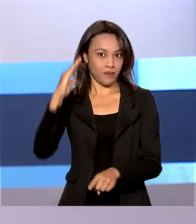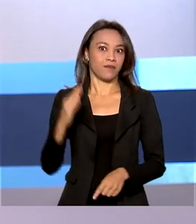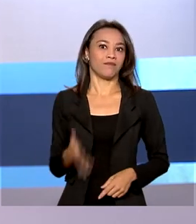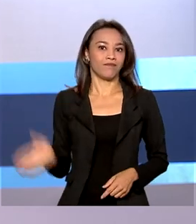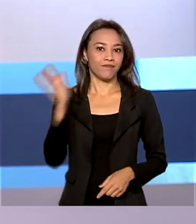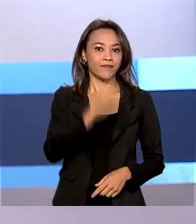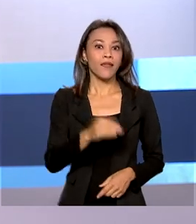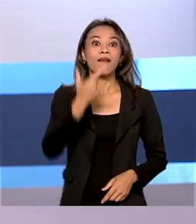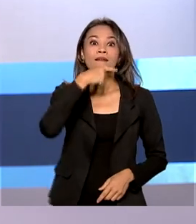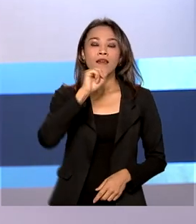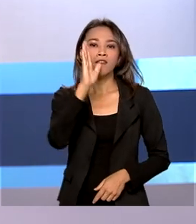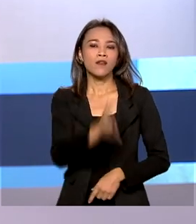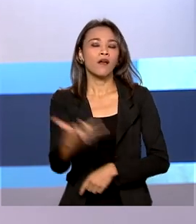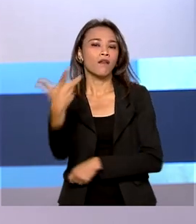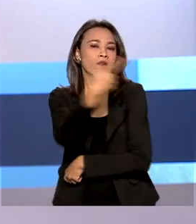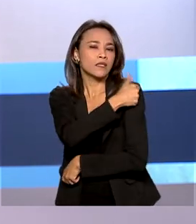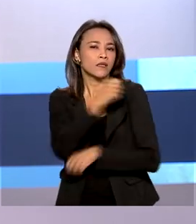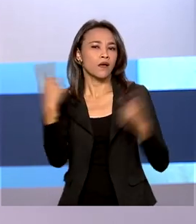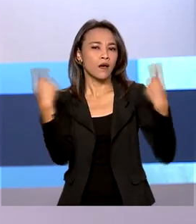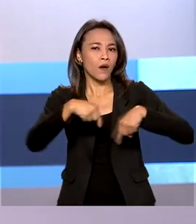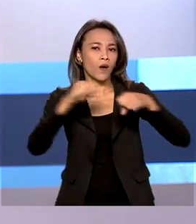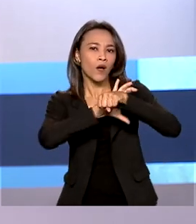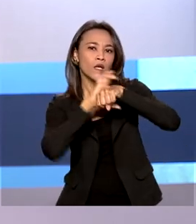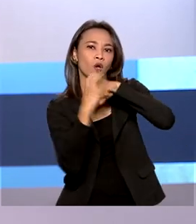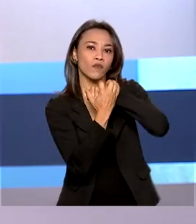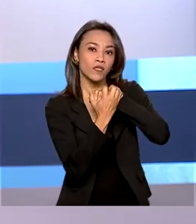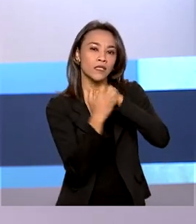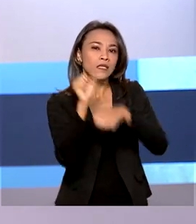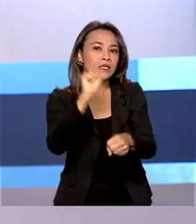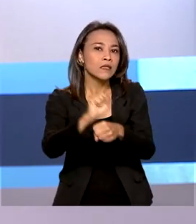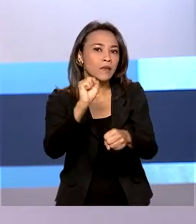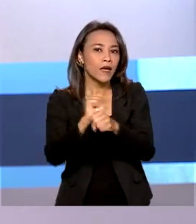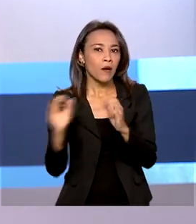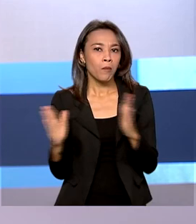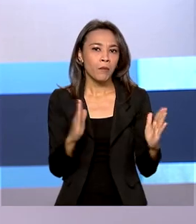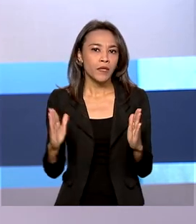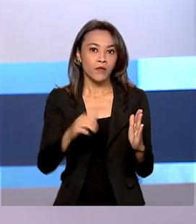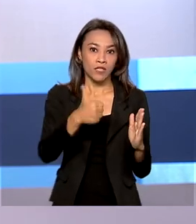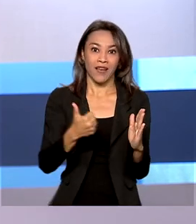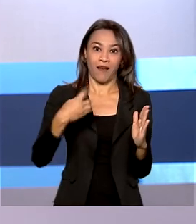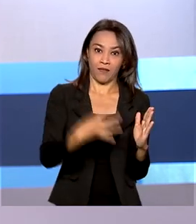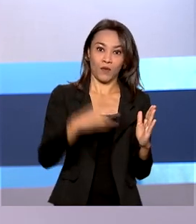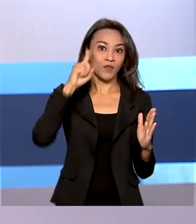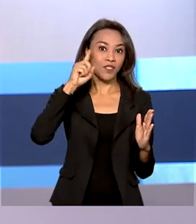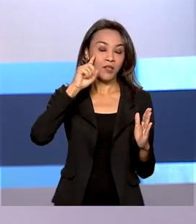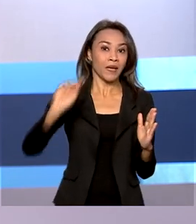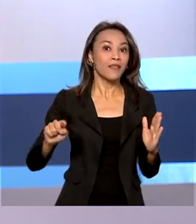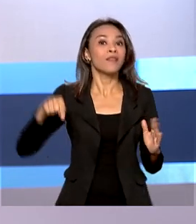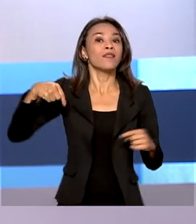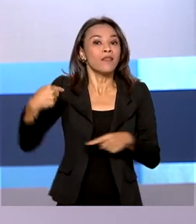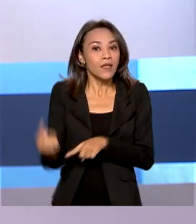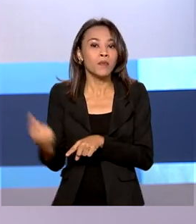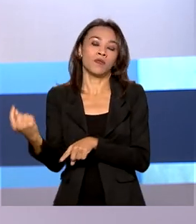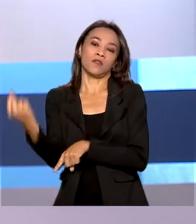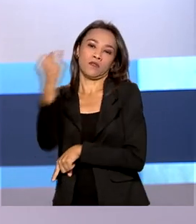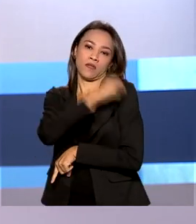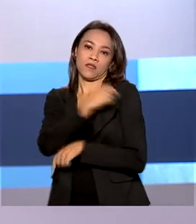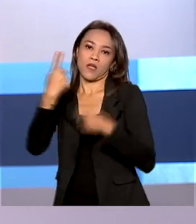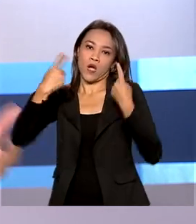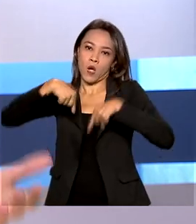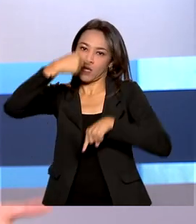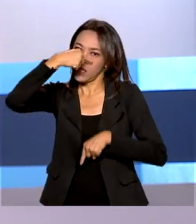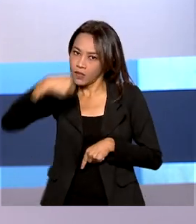E olha, quem tomou a vacina contra a Covid-19 deve esperar 14 dias para se vacinar contra a gripe. E o Ministério da